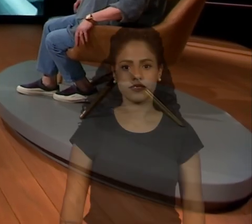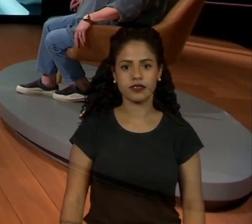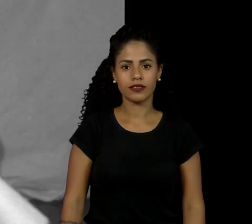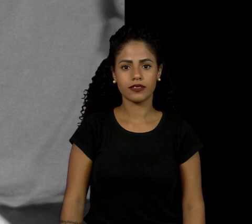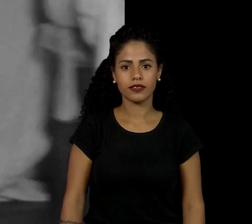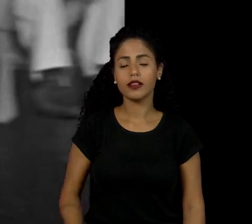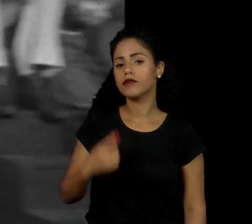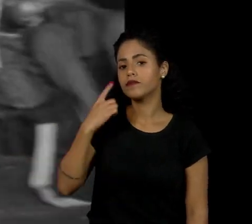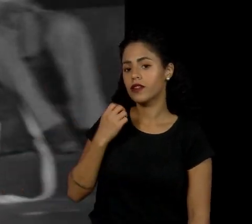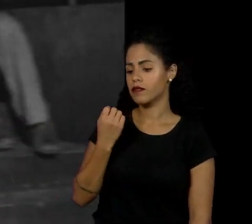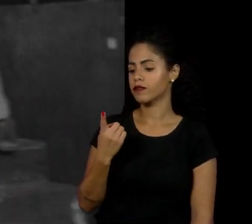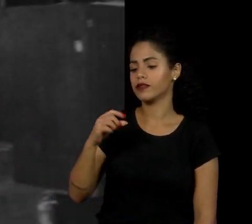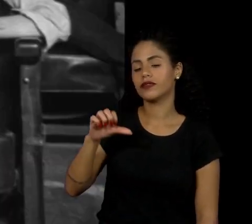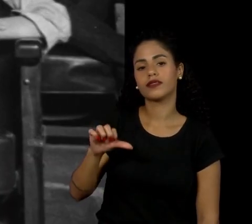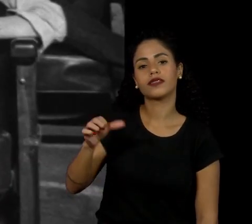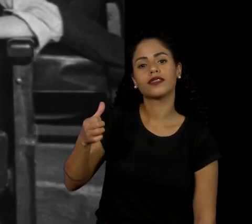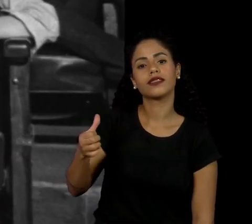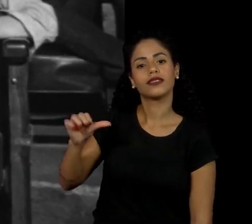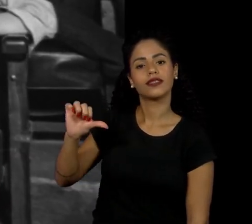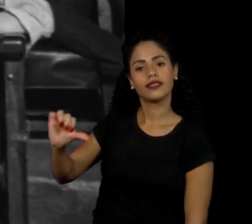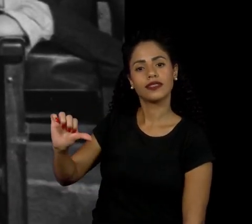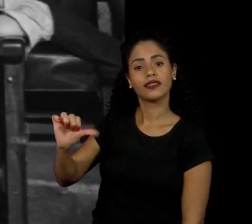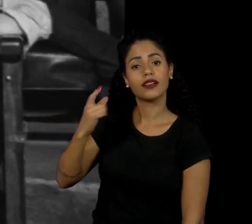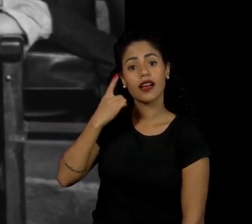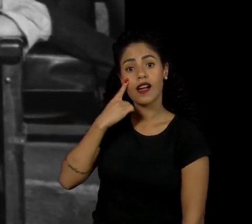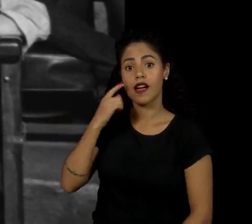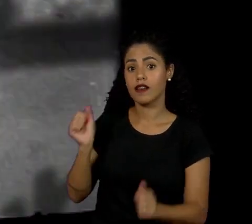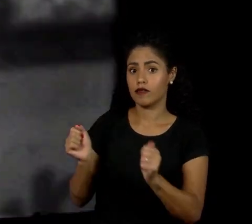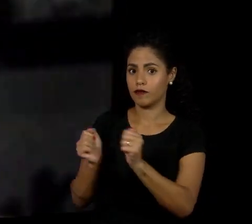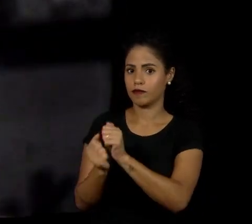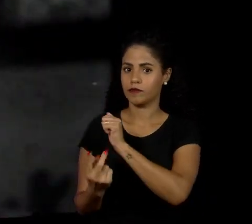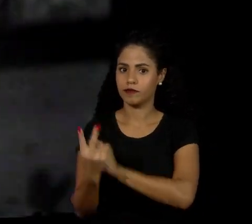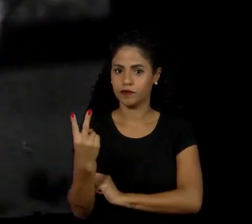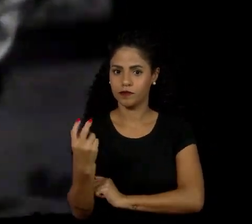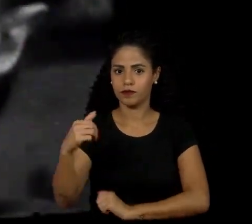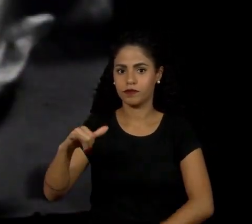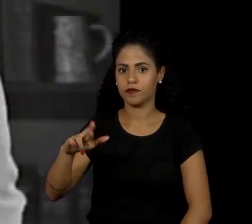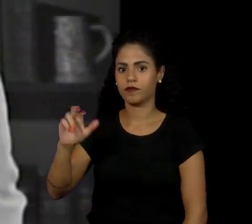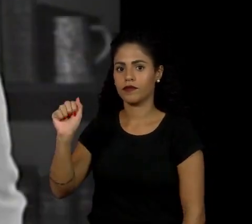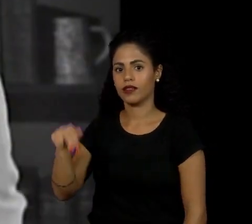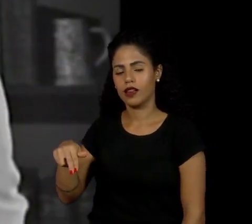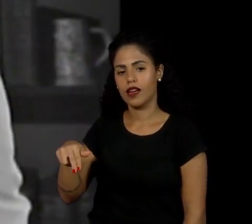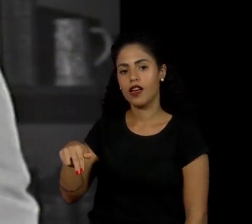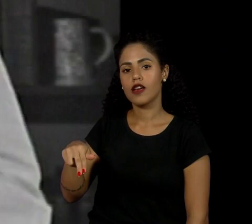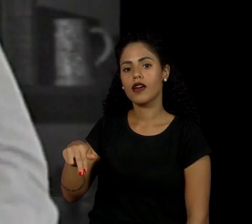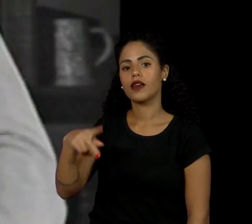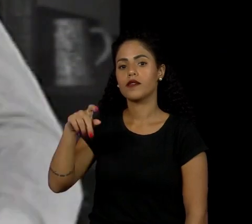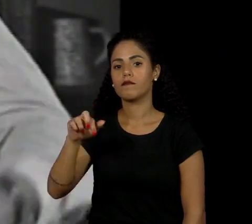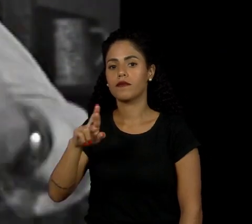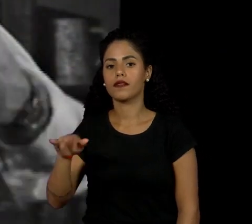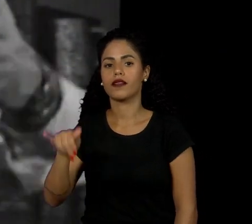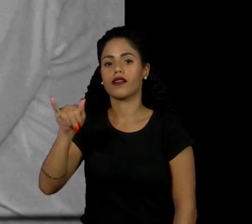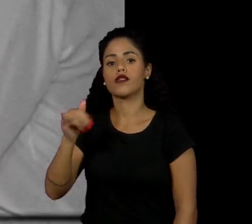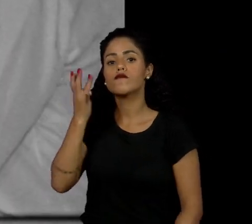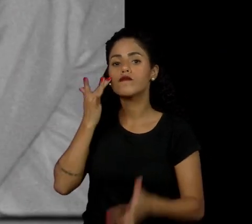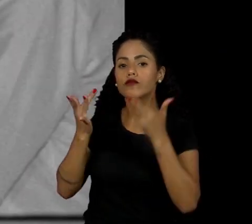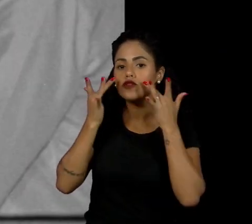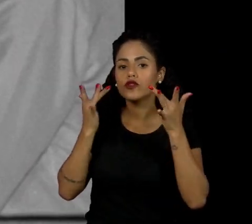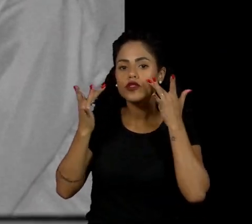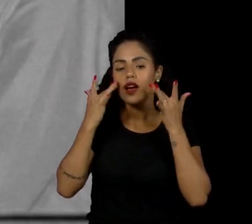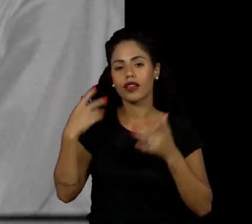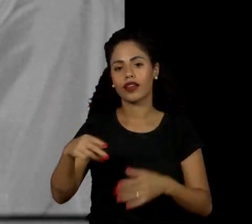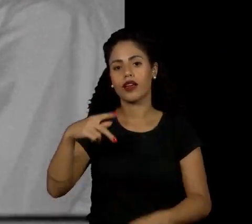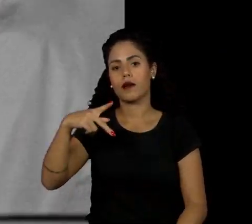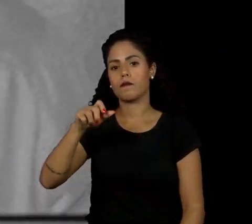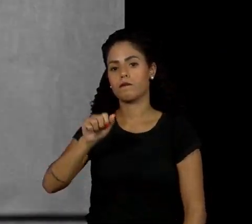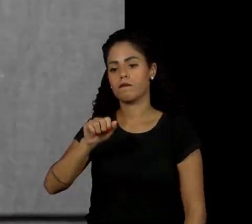Inaugurado em 1969 pelo casal de atores Miriam Meller e Perry Salles, o Teatro Paiol, em São